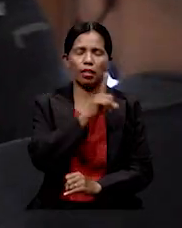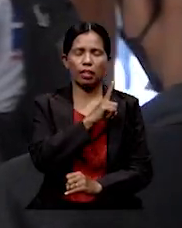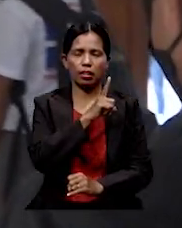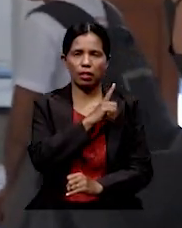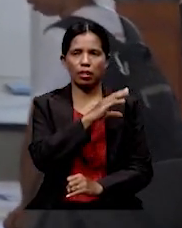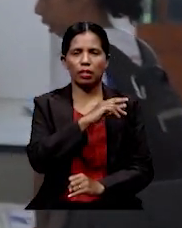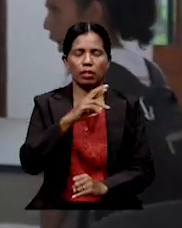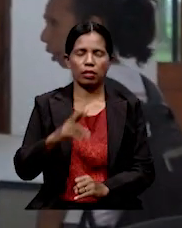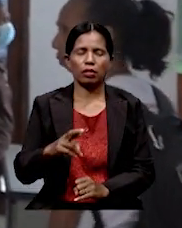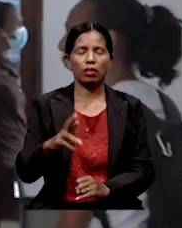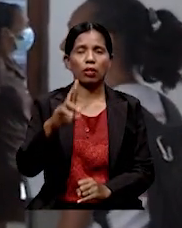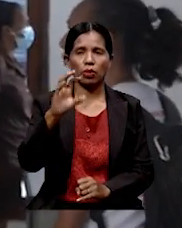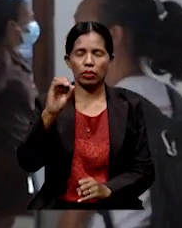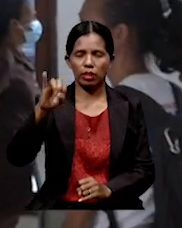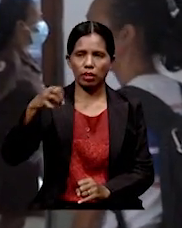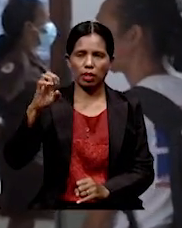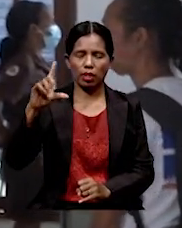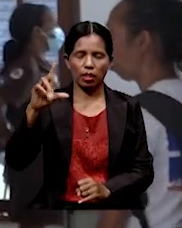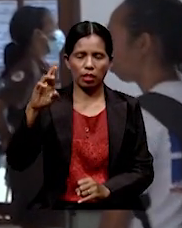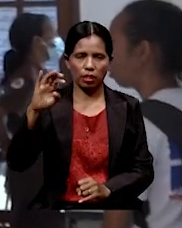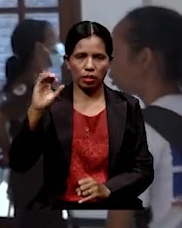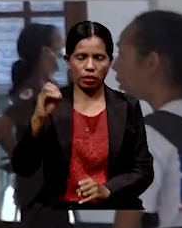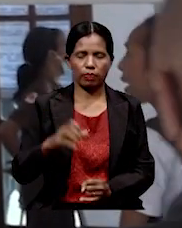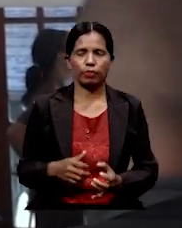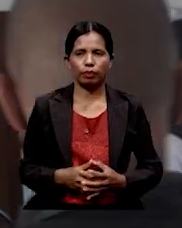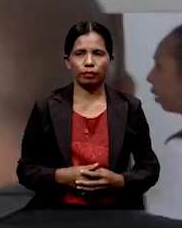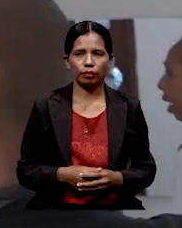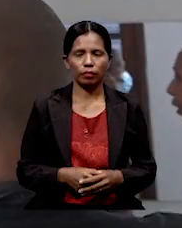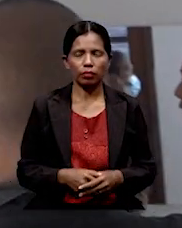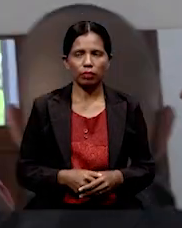Rosério Tiago Lobato. Laura da Cruz, Tito Silva, GMN.